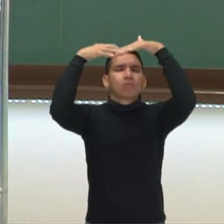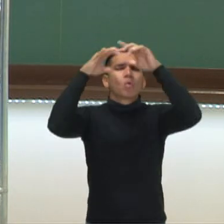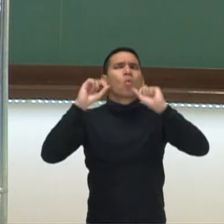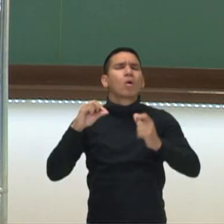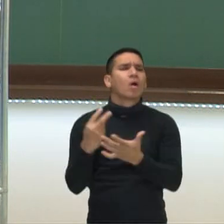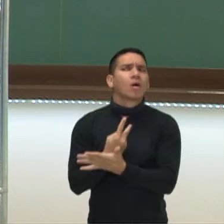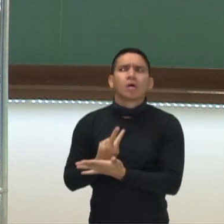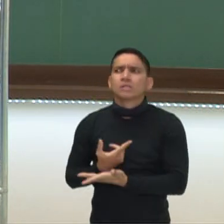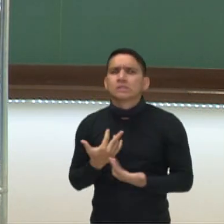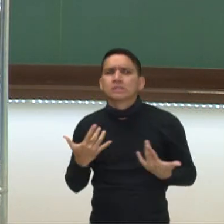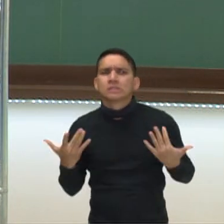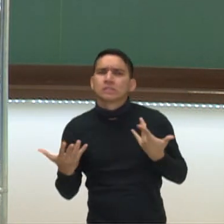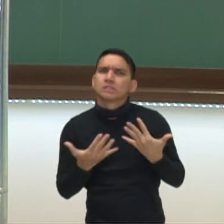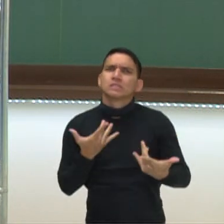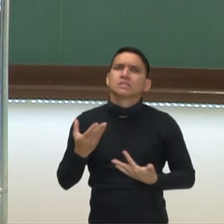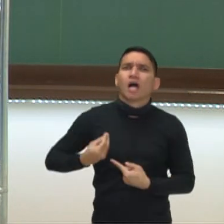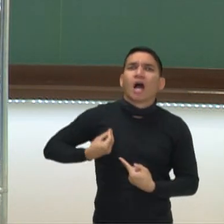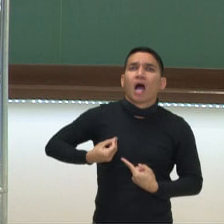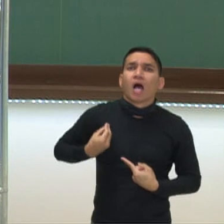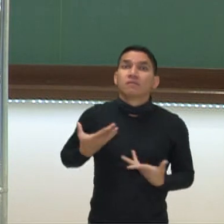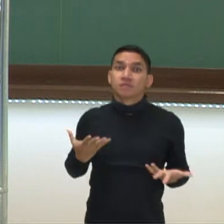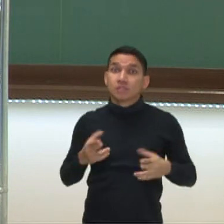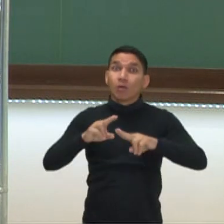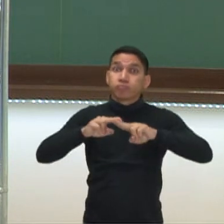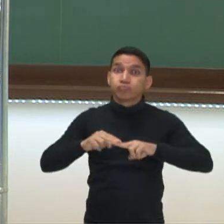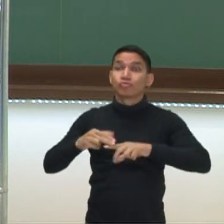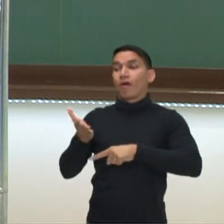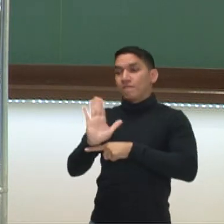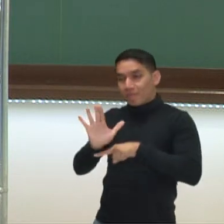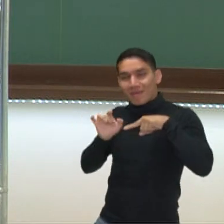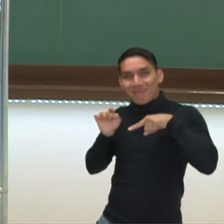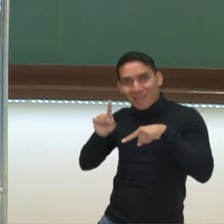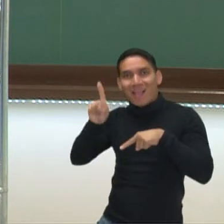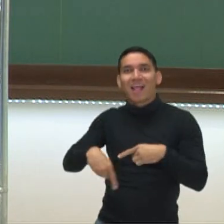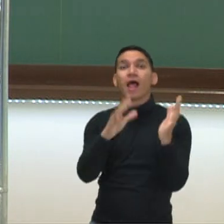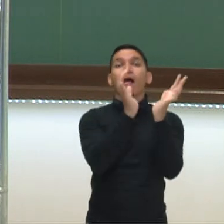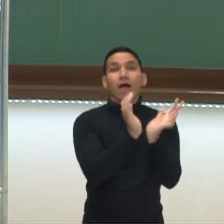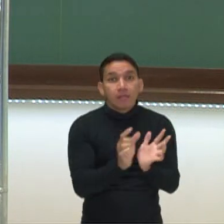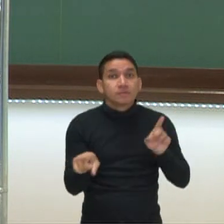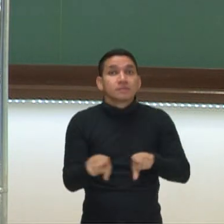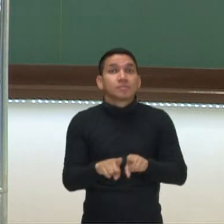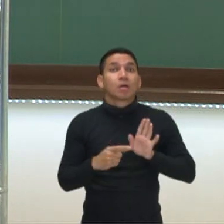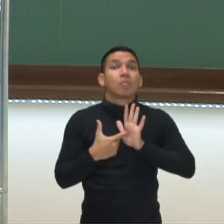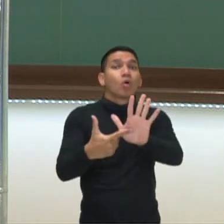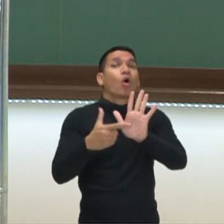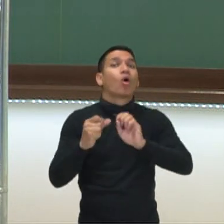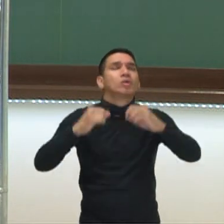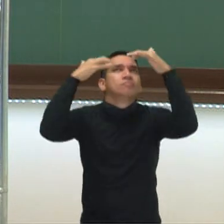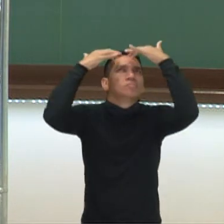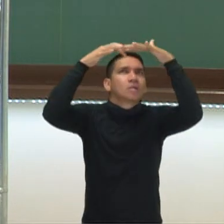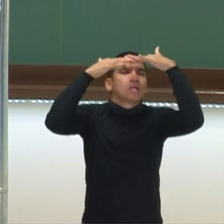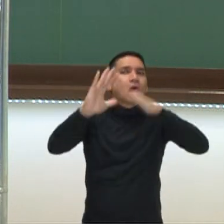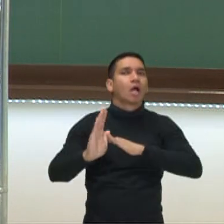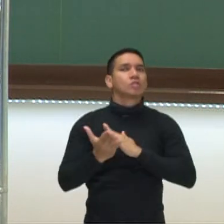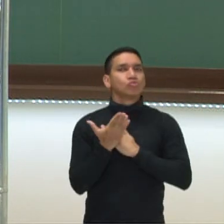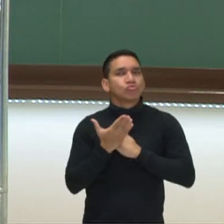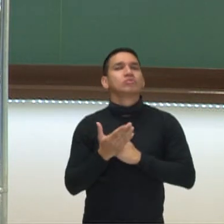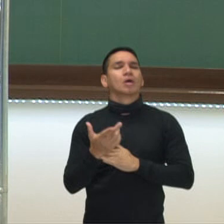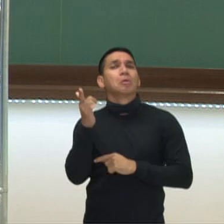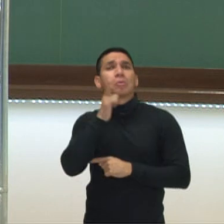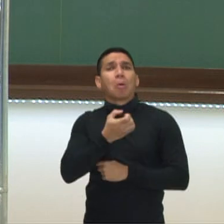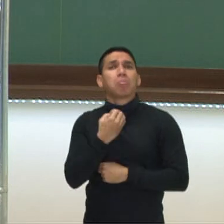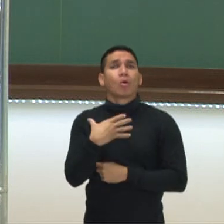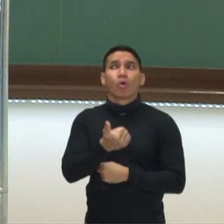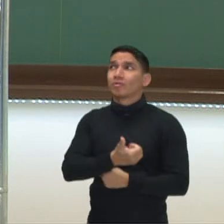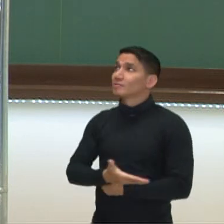acontecendo na nossa vida e ao nosso redor. E os filmes entram nessa categoria de nos trazer também a reflexão e vale a pena